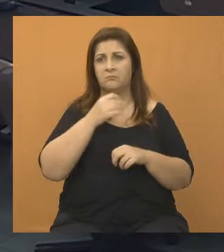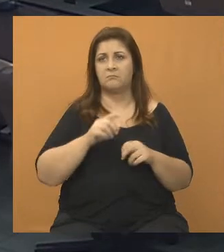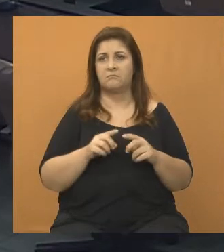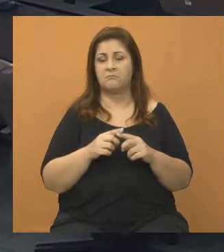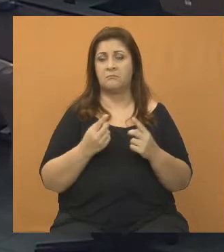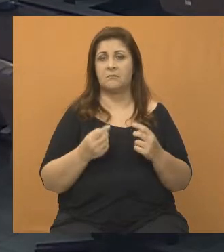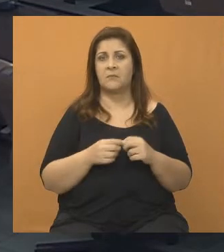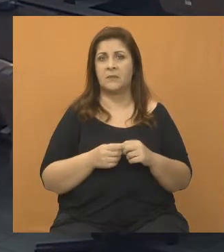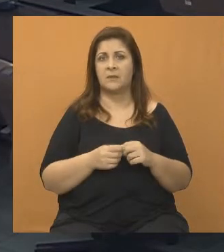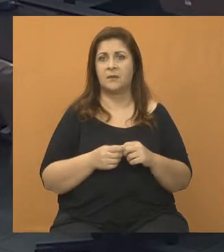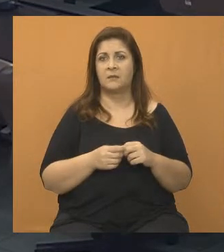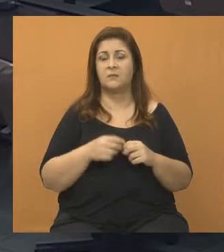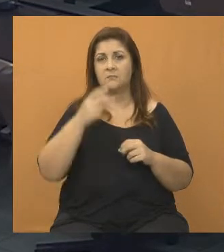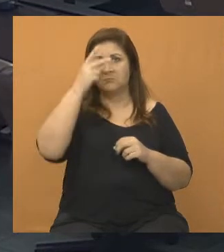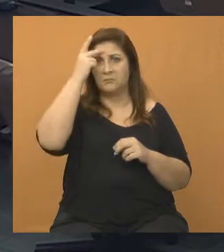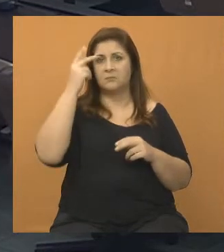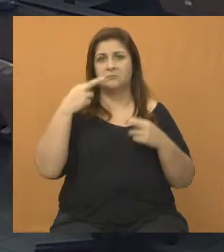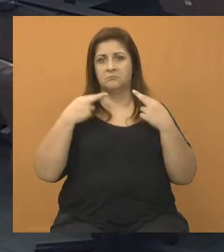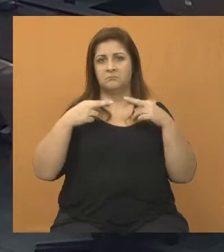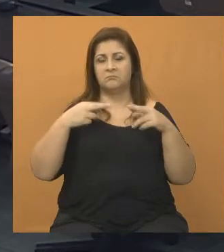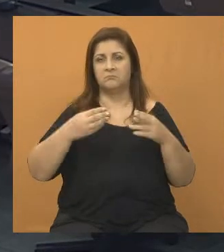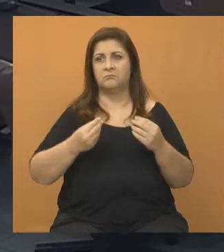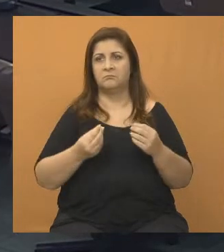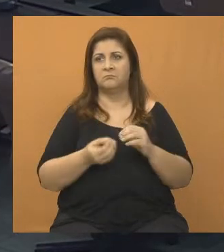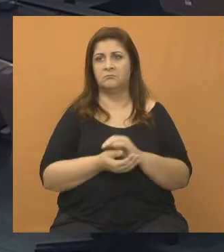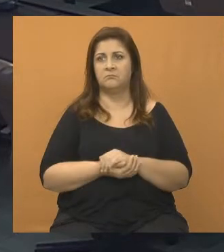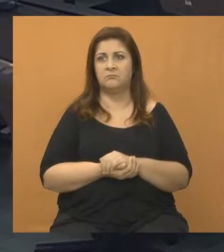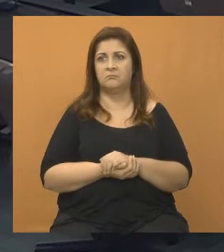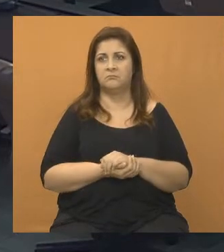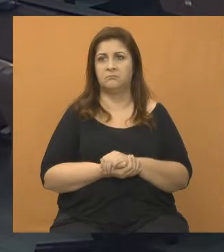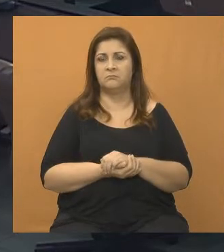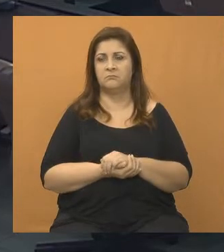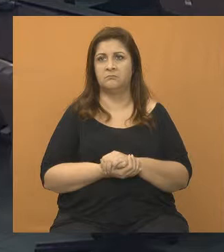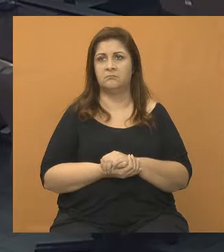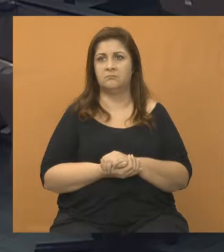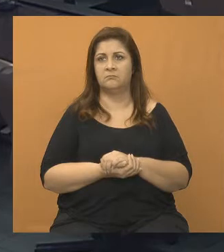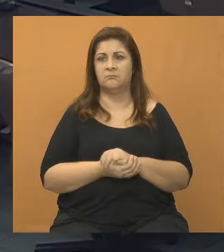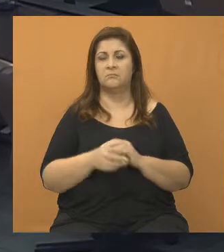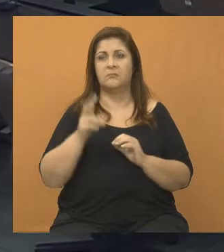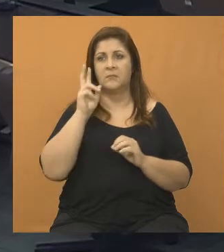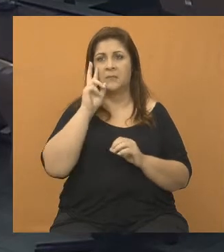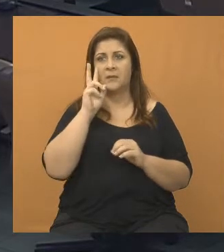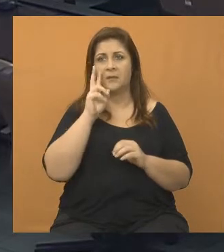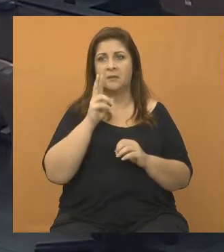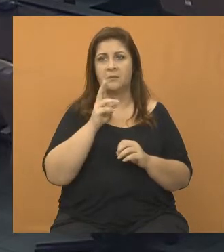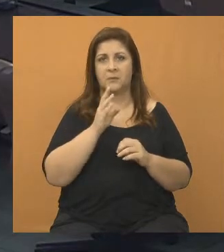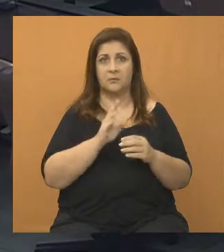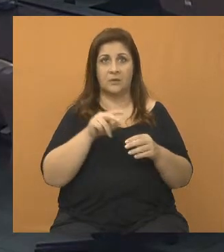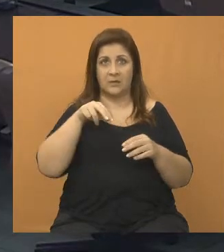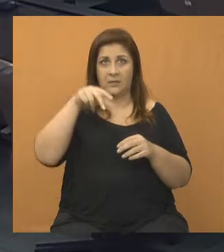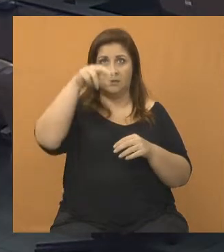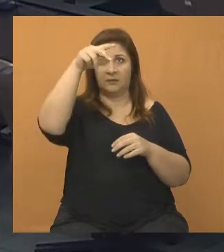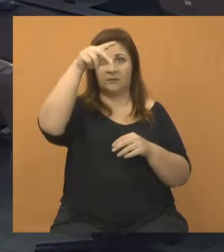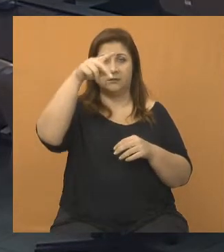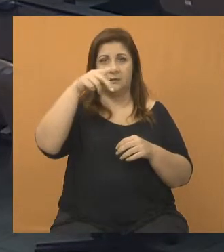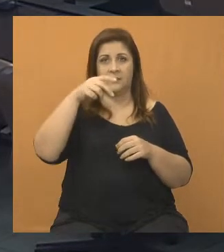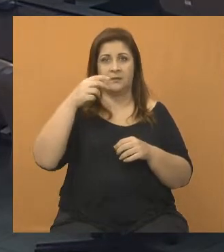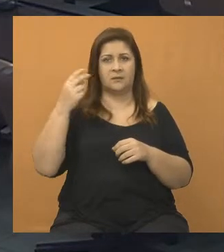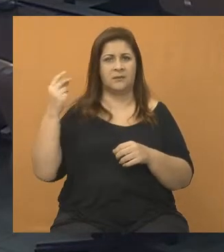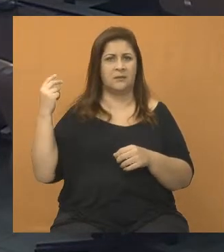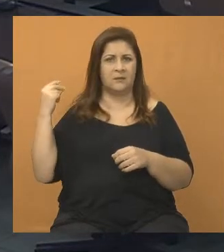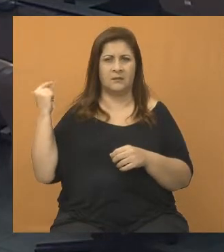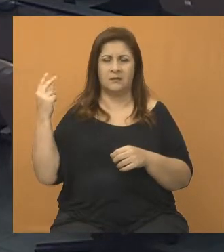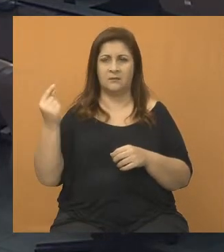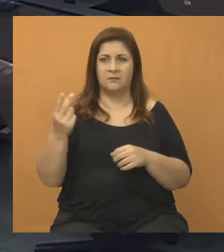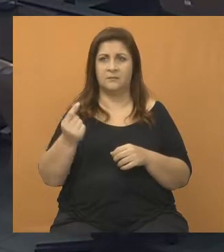o pessoal tem reclamado bastante comigo. Bom, mas aí vamos... Lembrando, essa entrada é do século XVIII, né? Então, realmente,